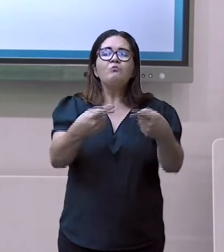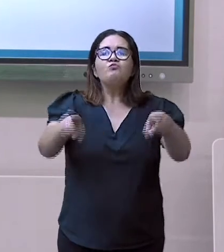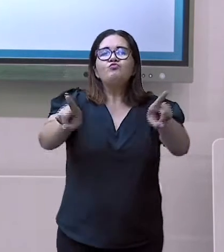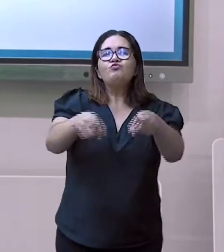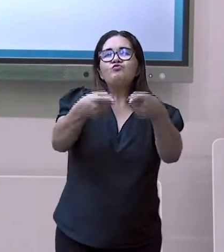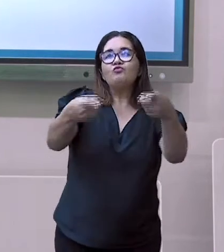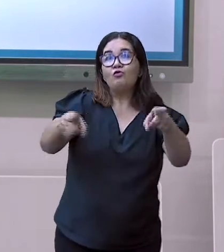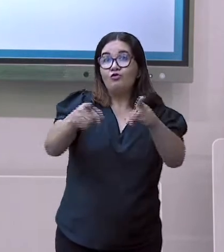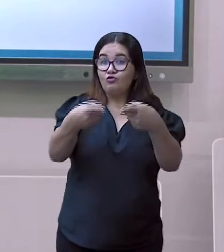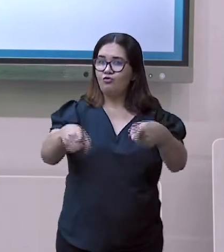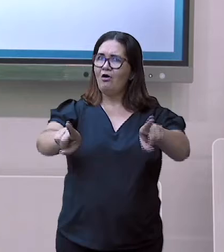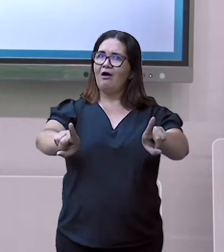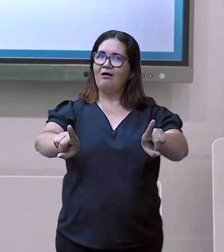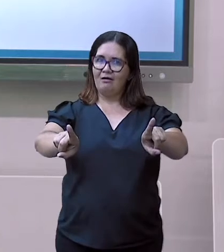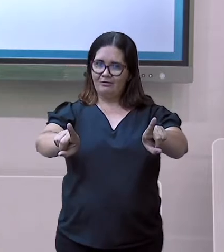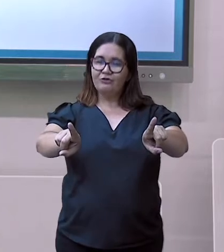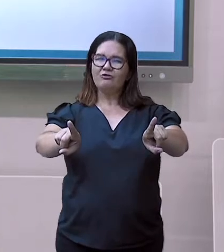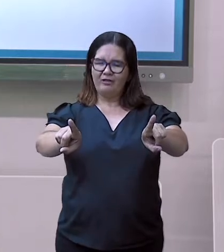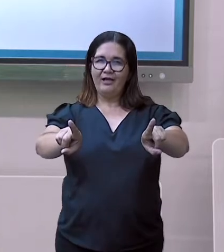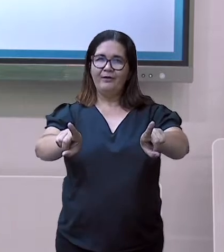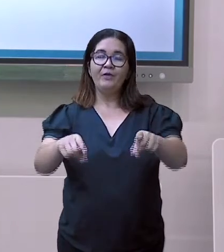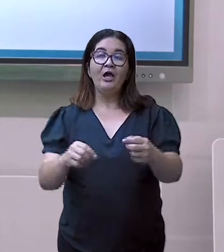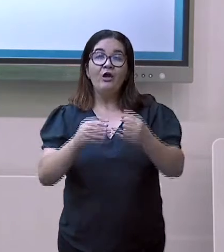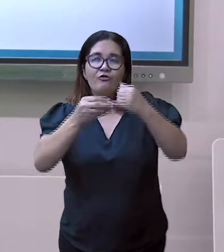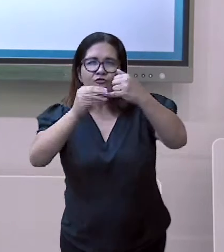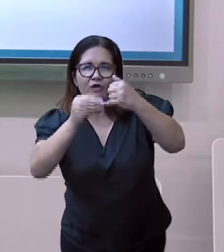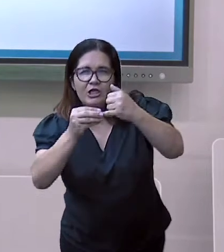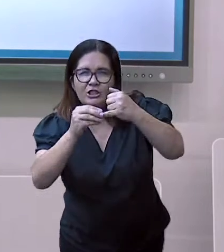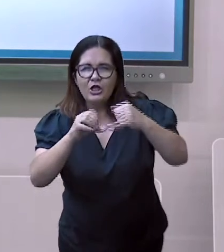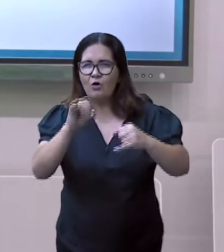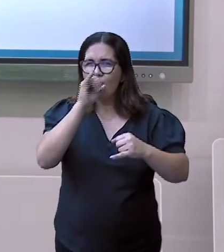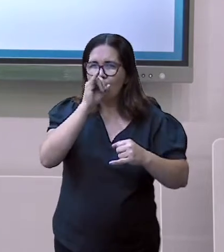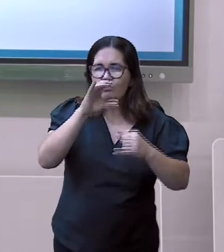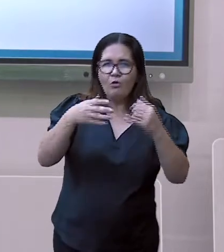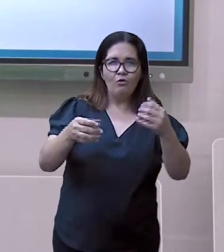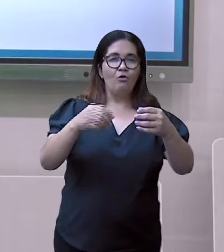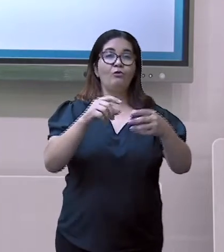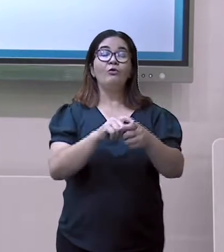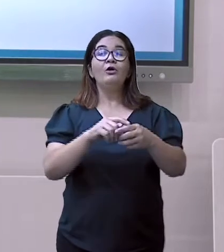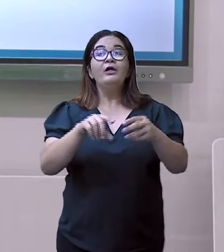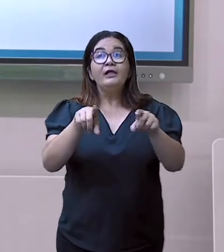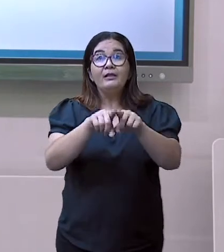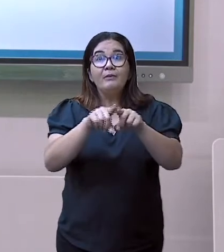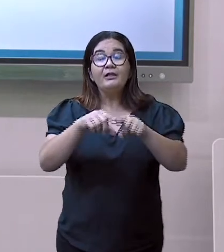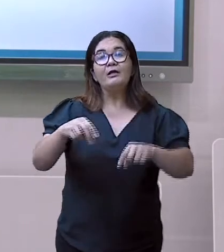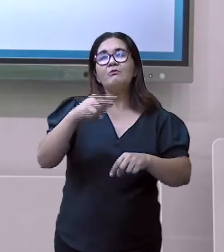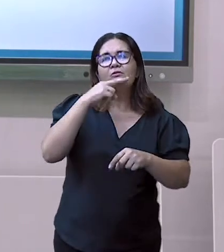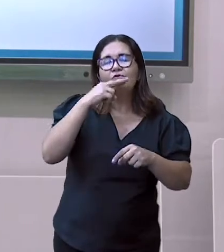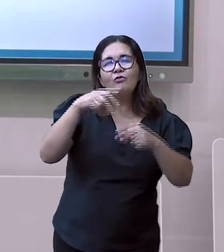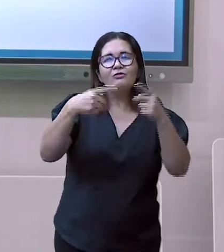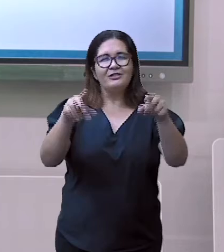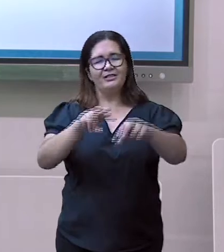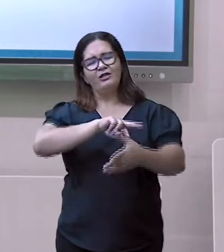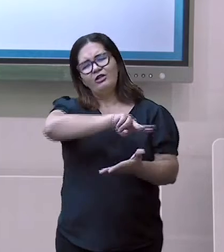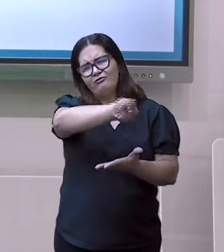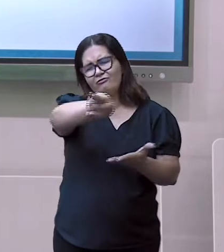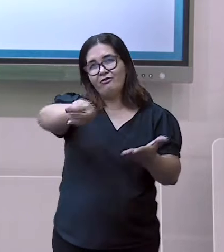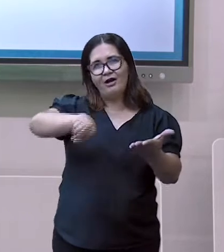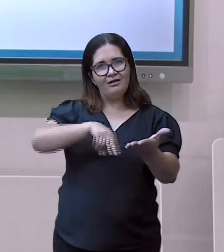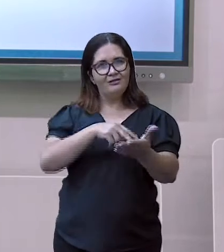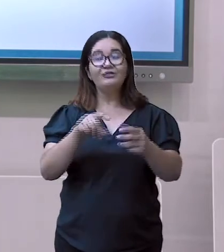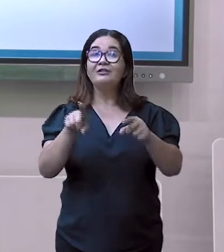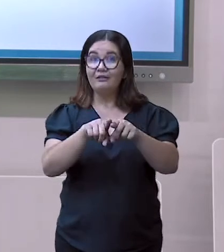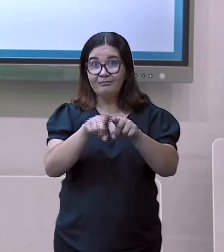churrasco, feijoada, tutu, rapadura, dentre outras. Exemplos